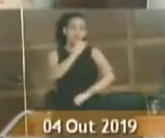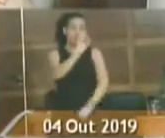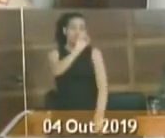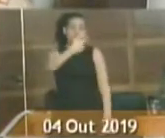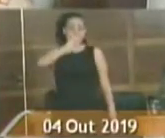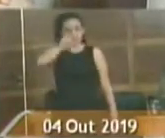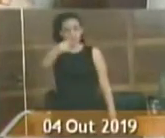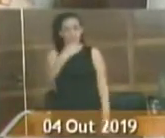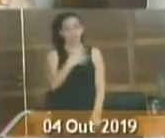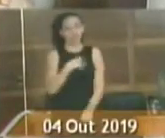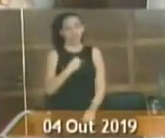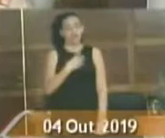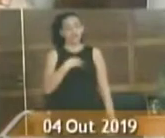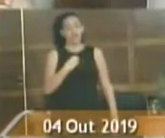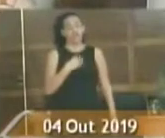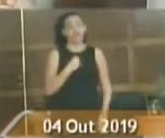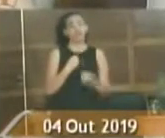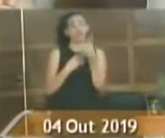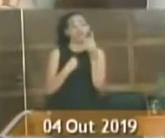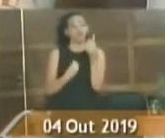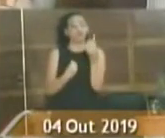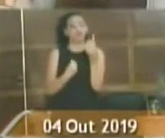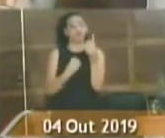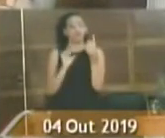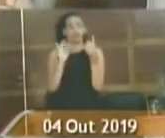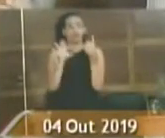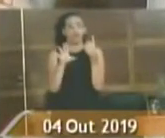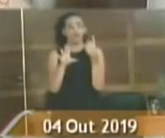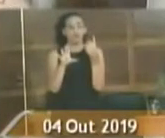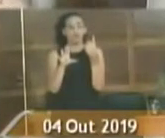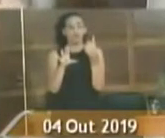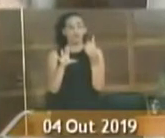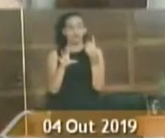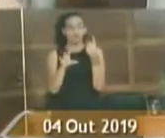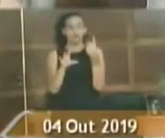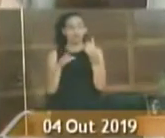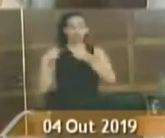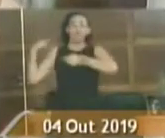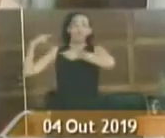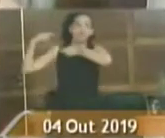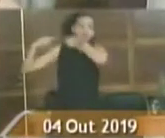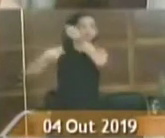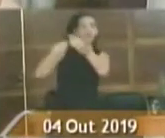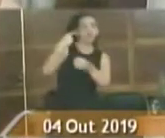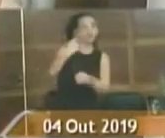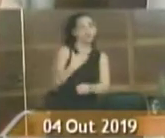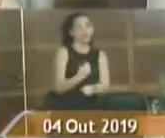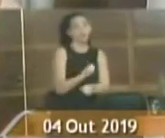mil filhotes, vindo só daquele cão, daquele gato e dos descendentes que eles tiveram